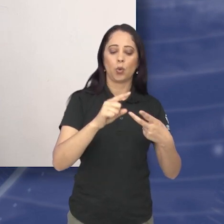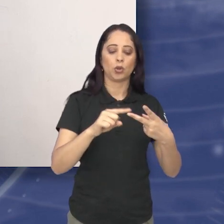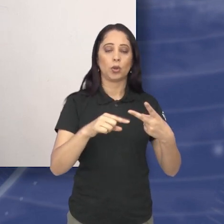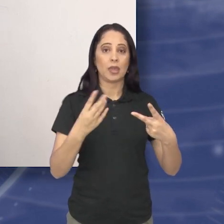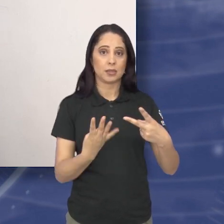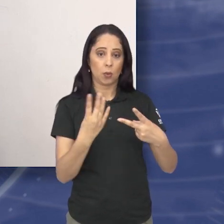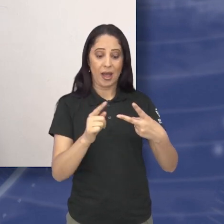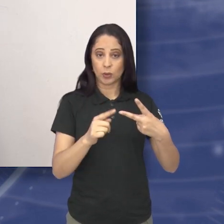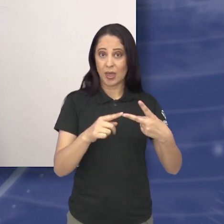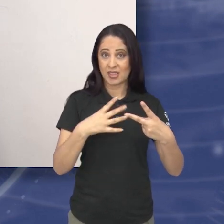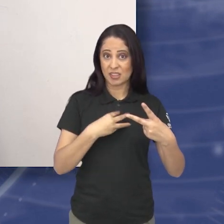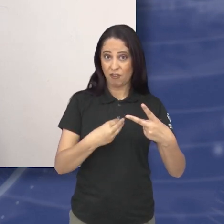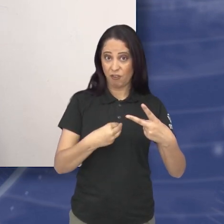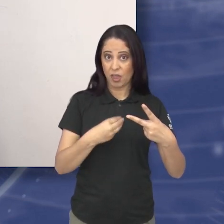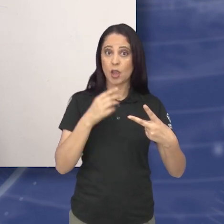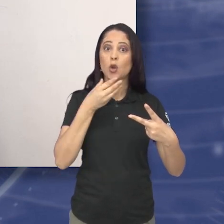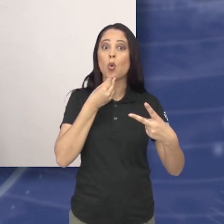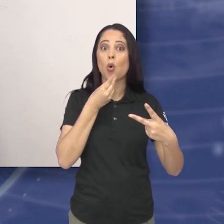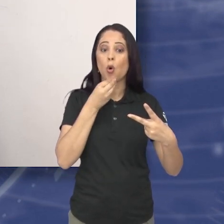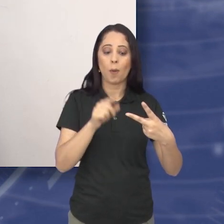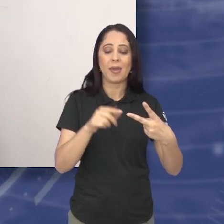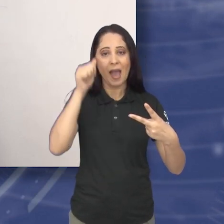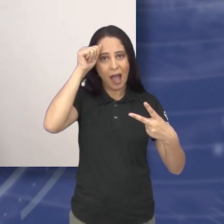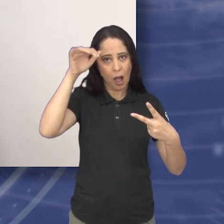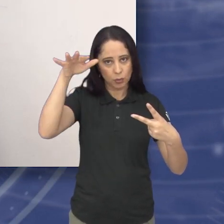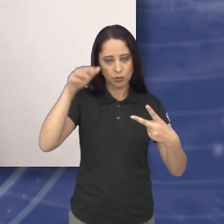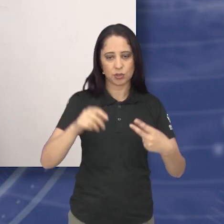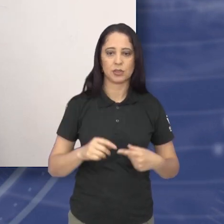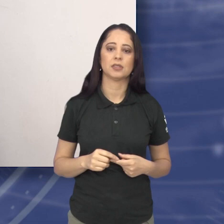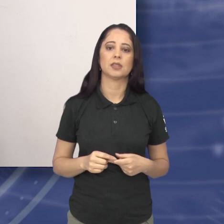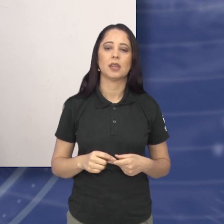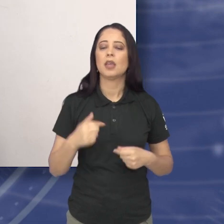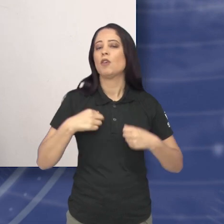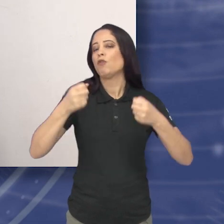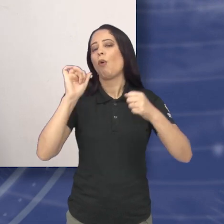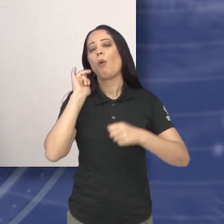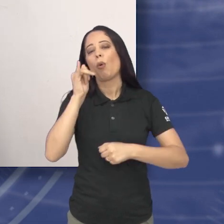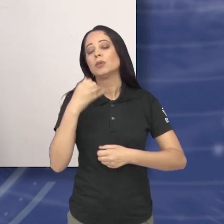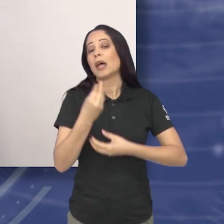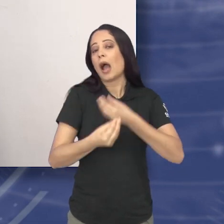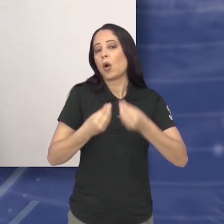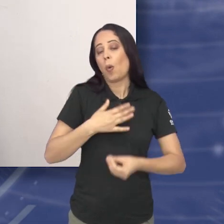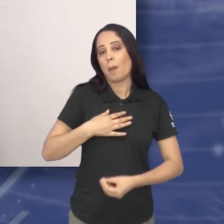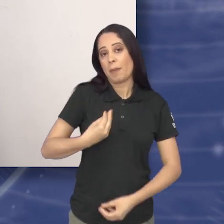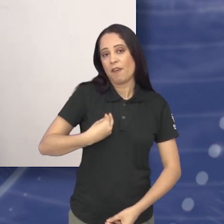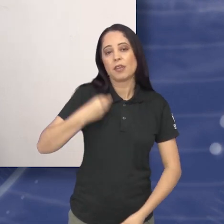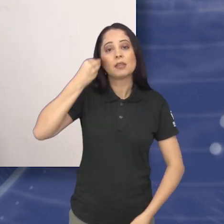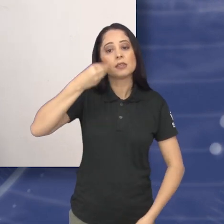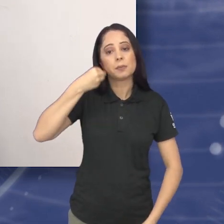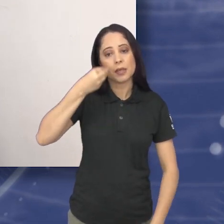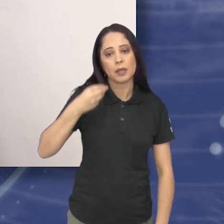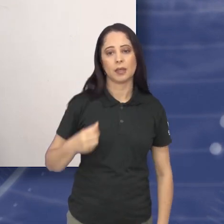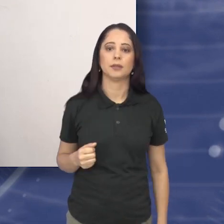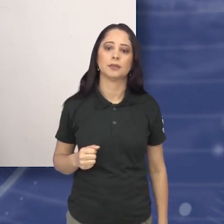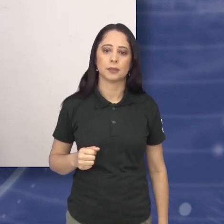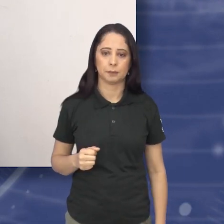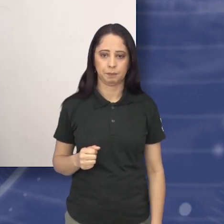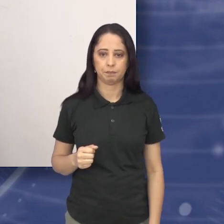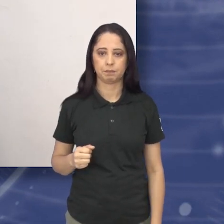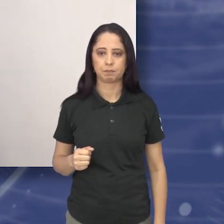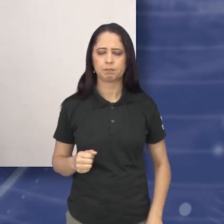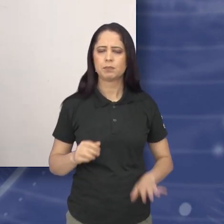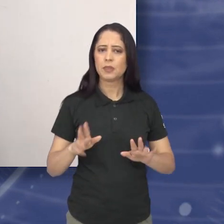e ele é autista. Eu vou contar um pouco de como foi a minha experiência e como está sendo. Então,